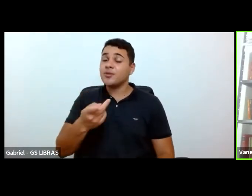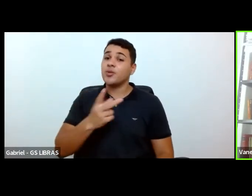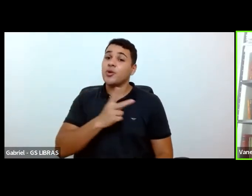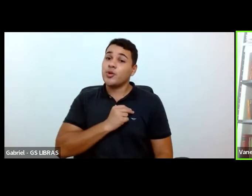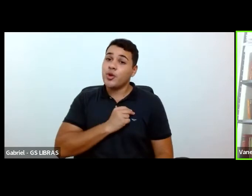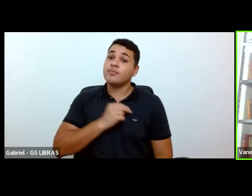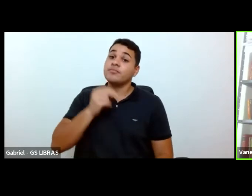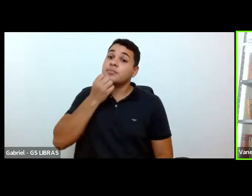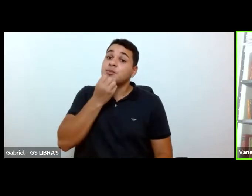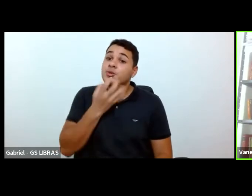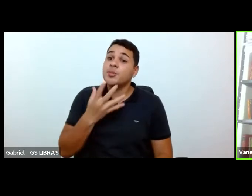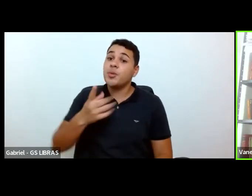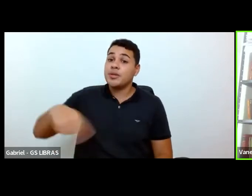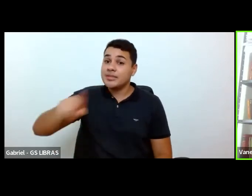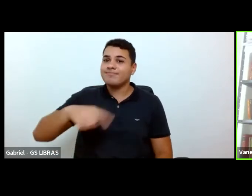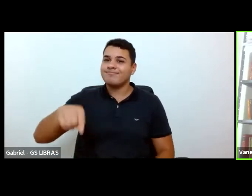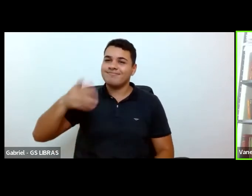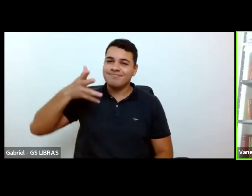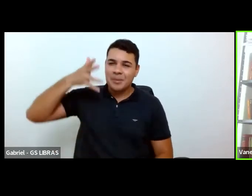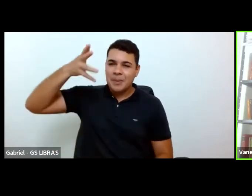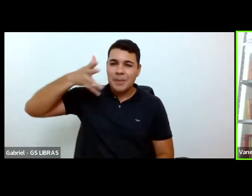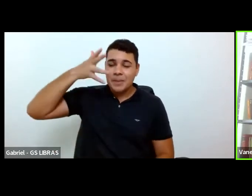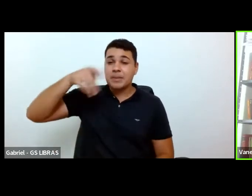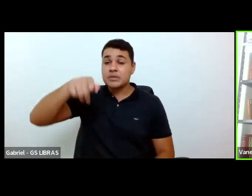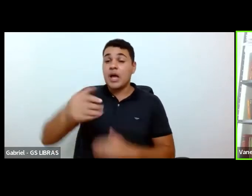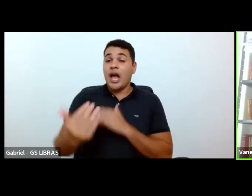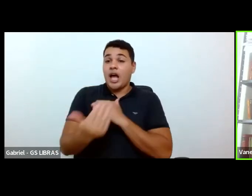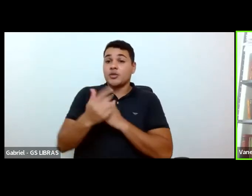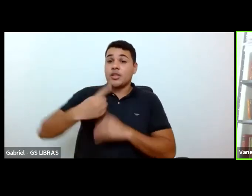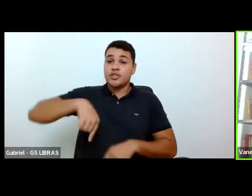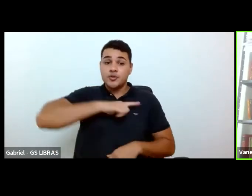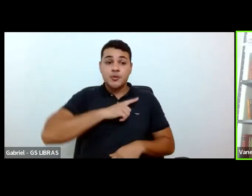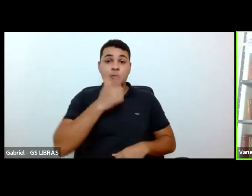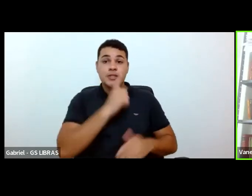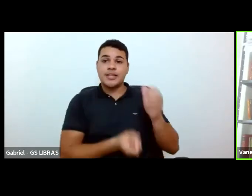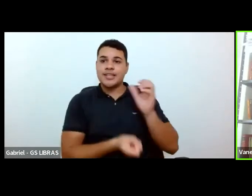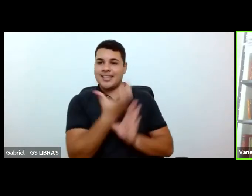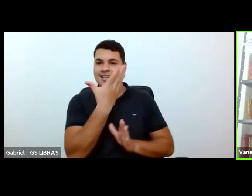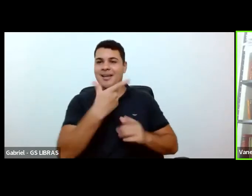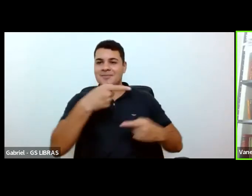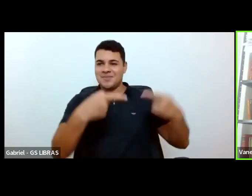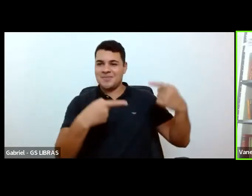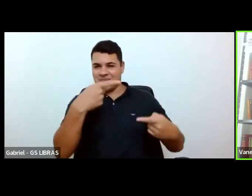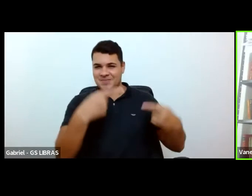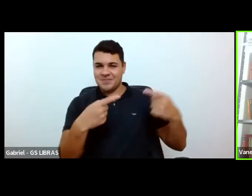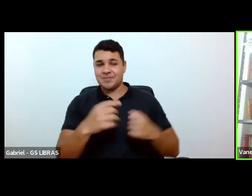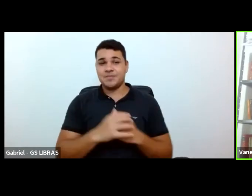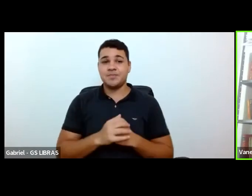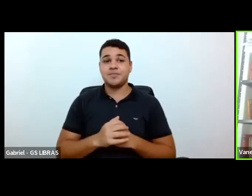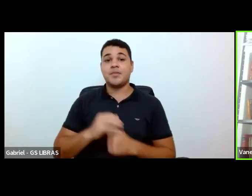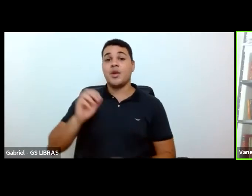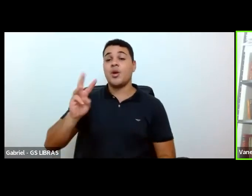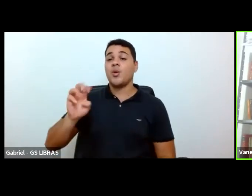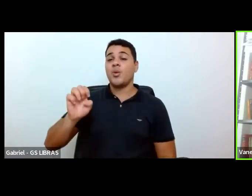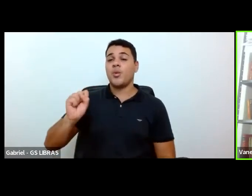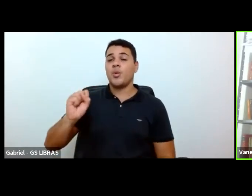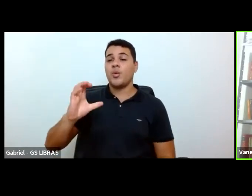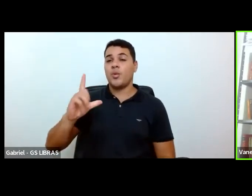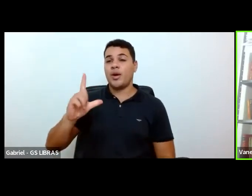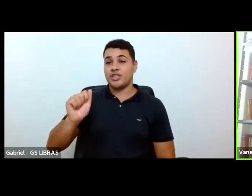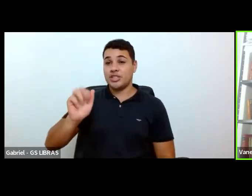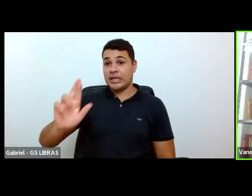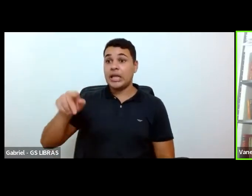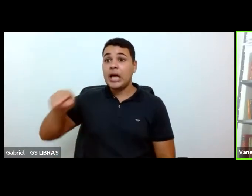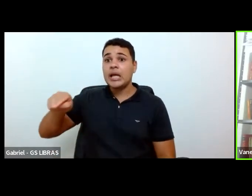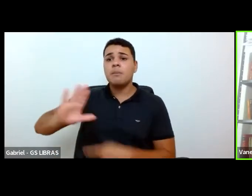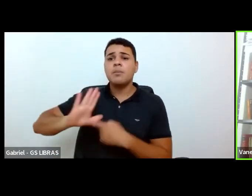das políticas voltadas para a equidade de gênero na ciência, o Escla e Célia nos trazendo suas experiências singulares de